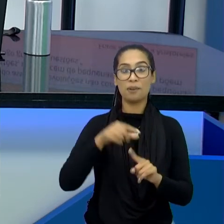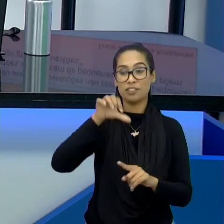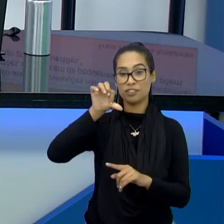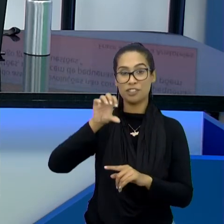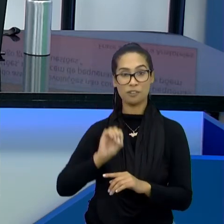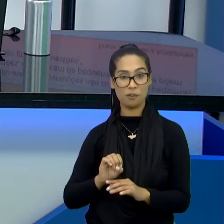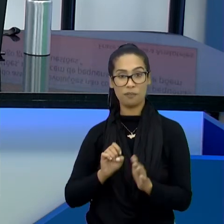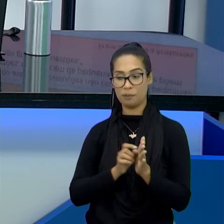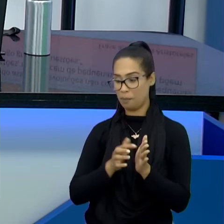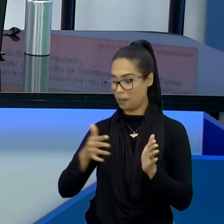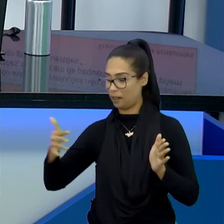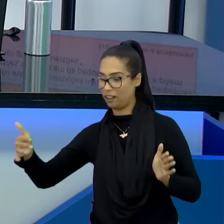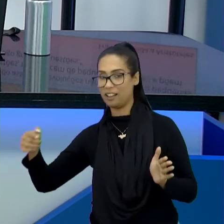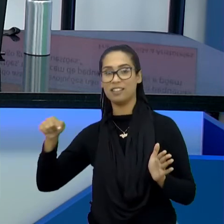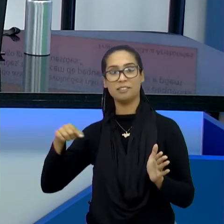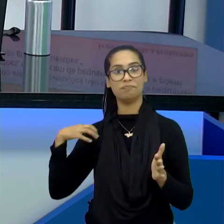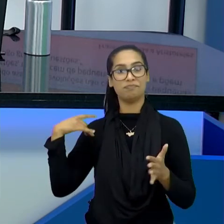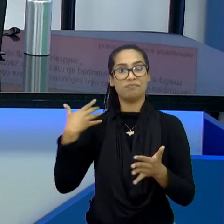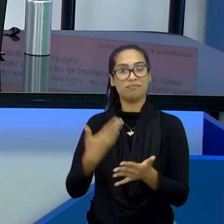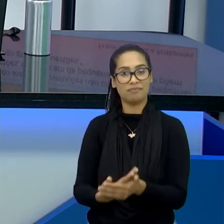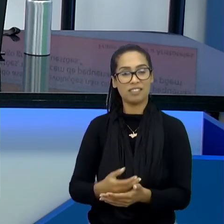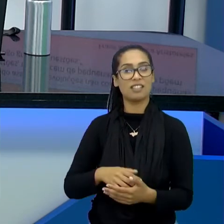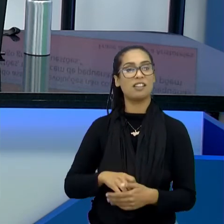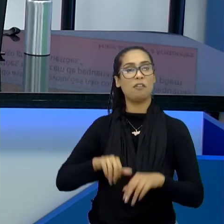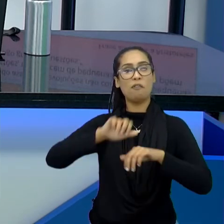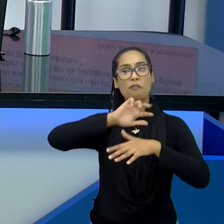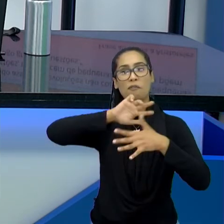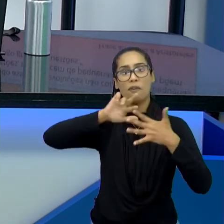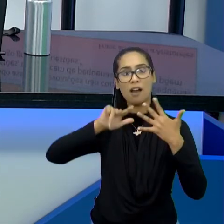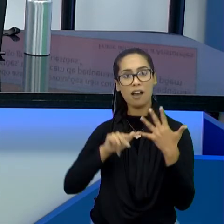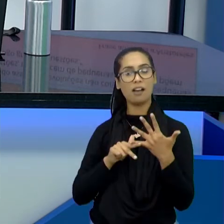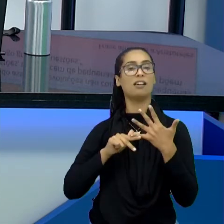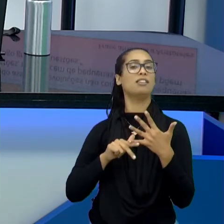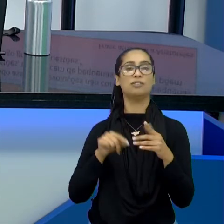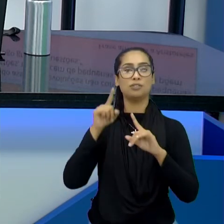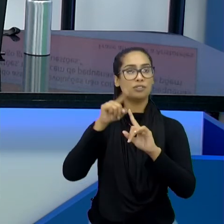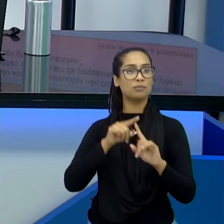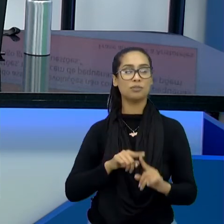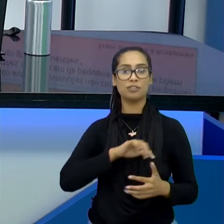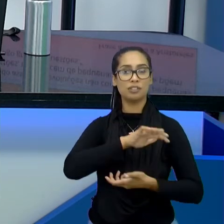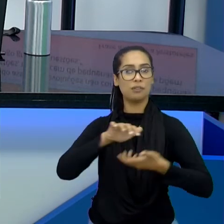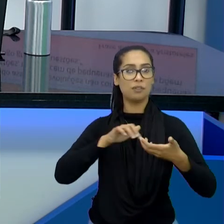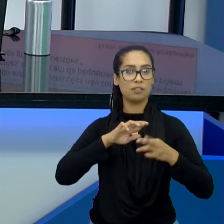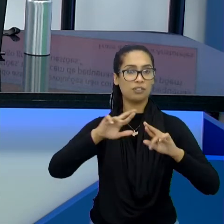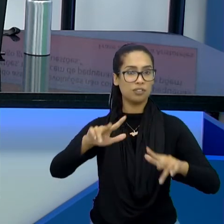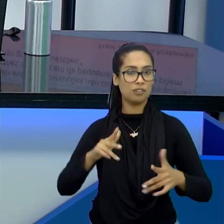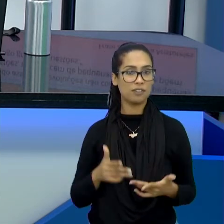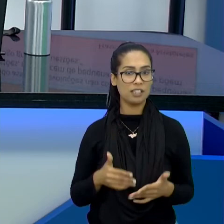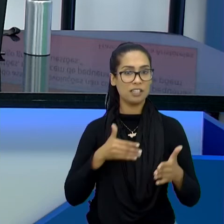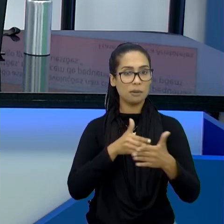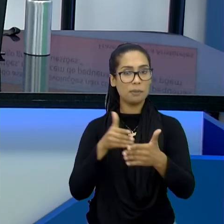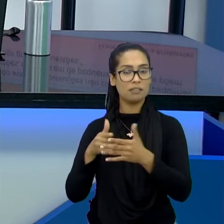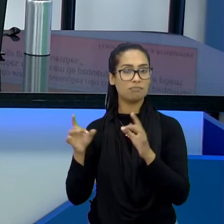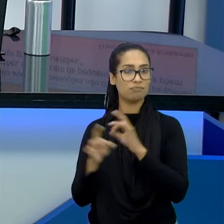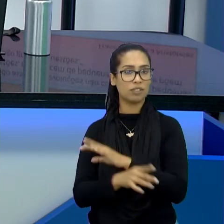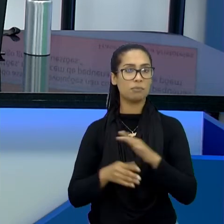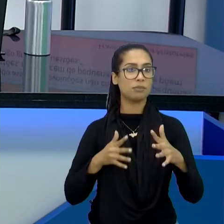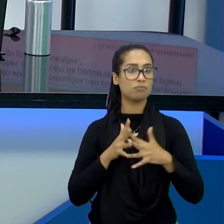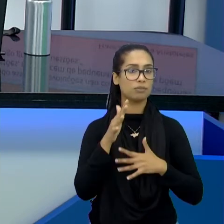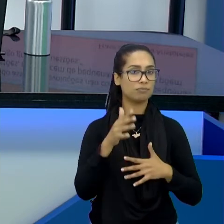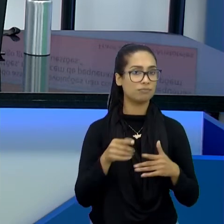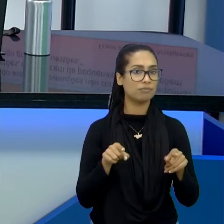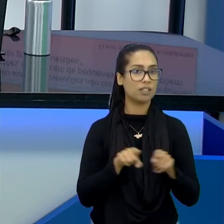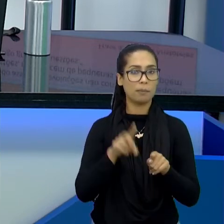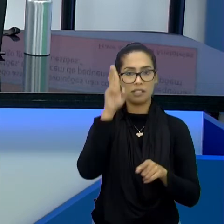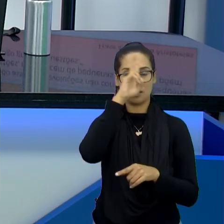foram revoluções e processos extremamente de ruptura justamente provando que a história não chegou ao fim,